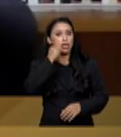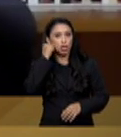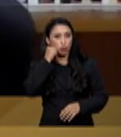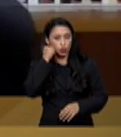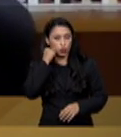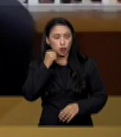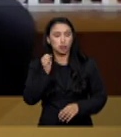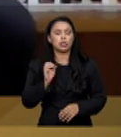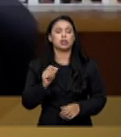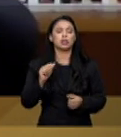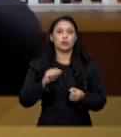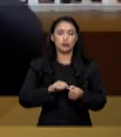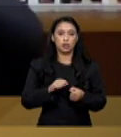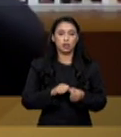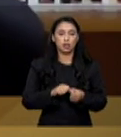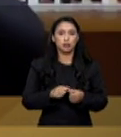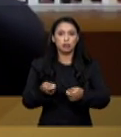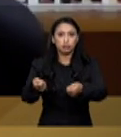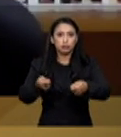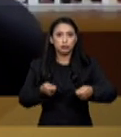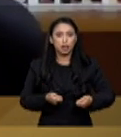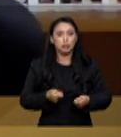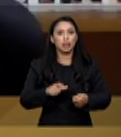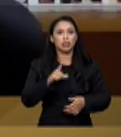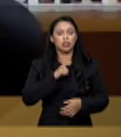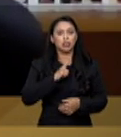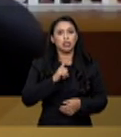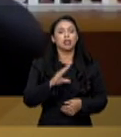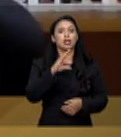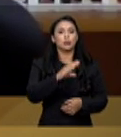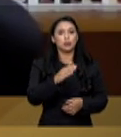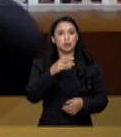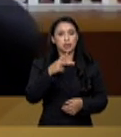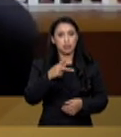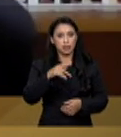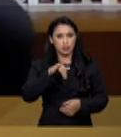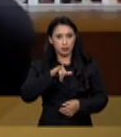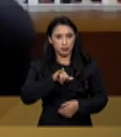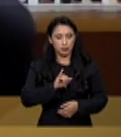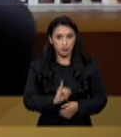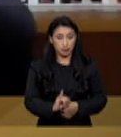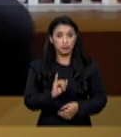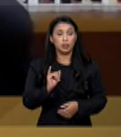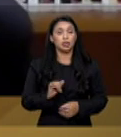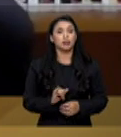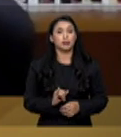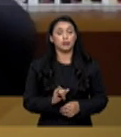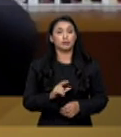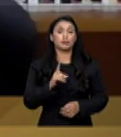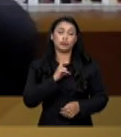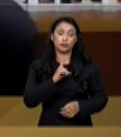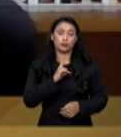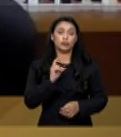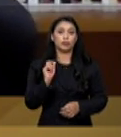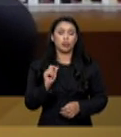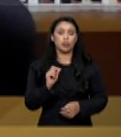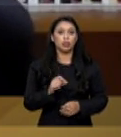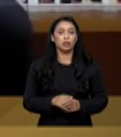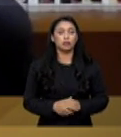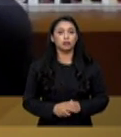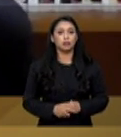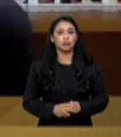República, com o objetivo de ser instalada uma comissão parlamentar de inquérito para, e este o fato